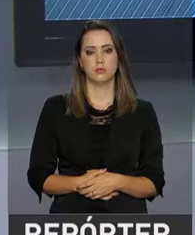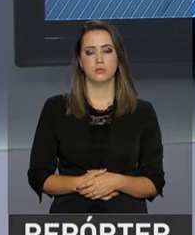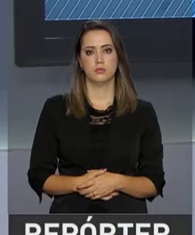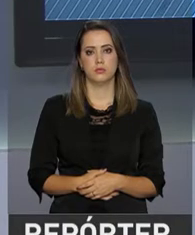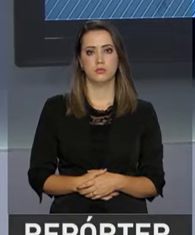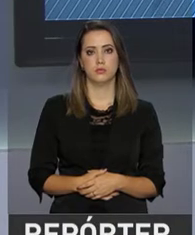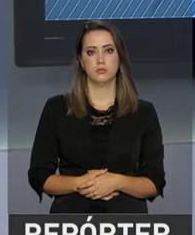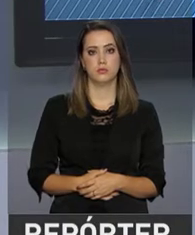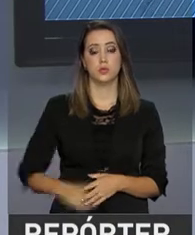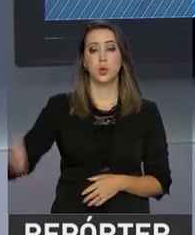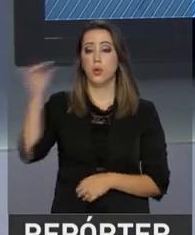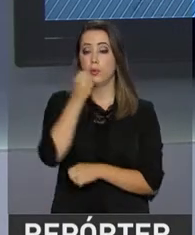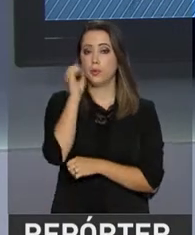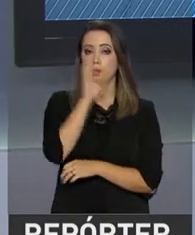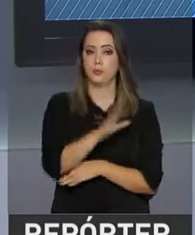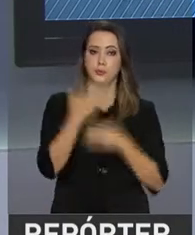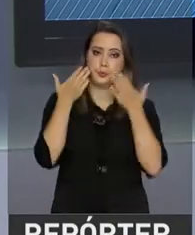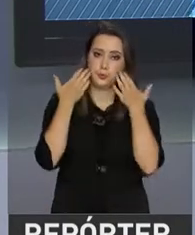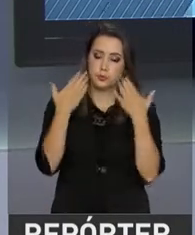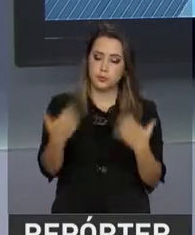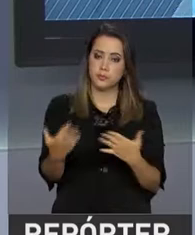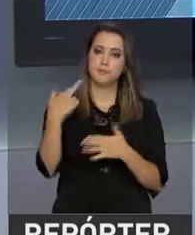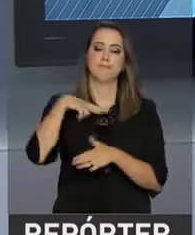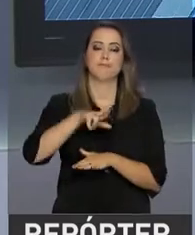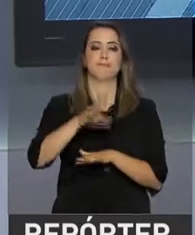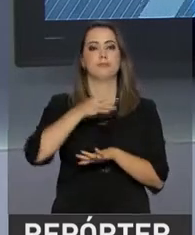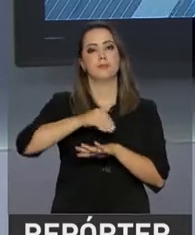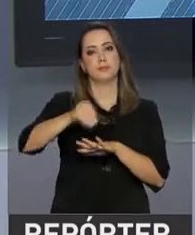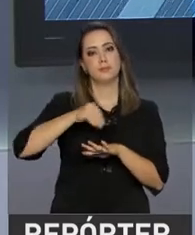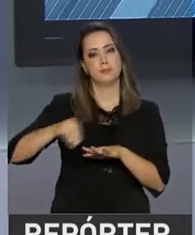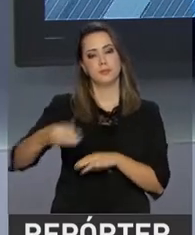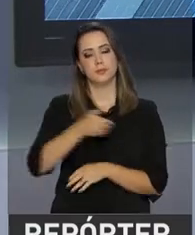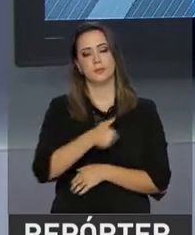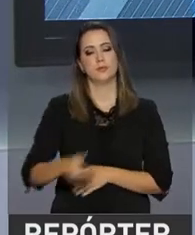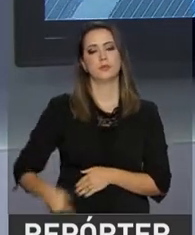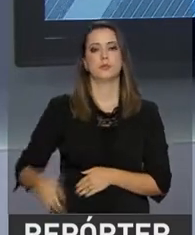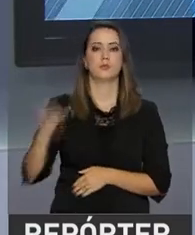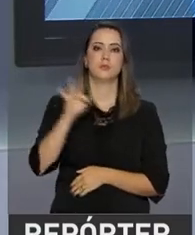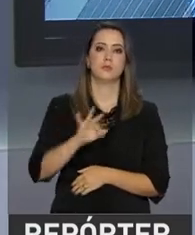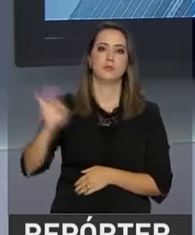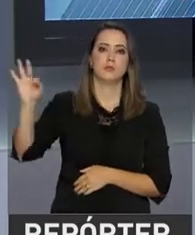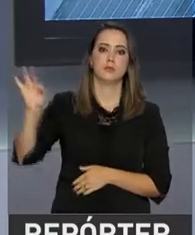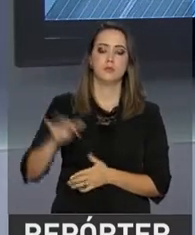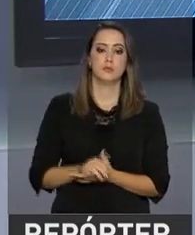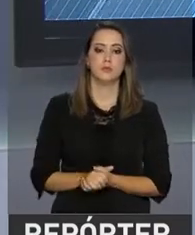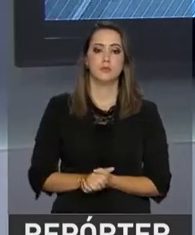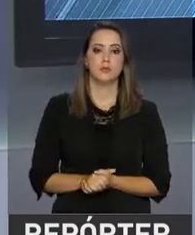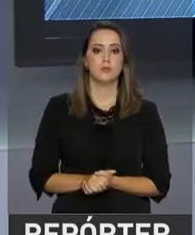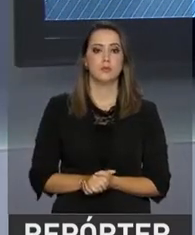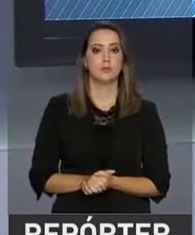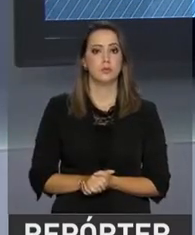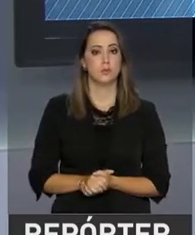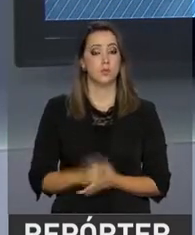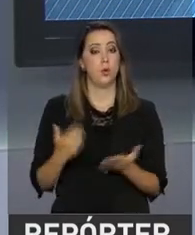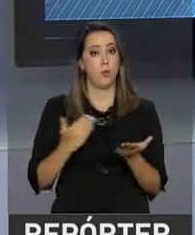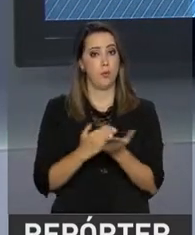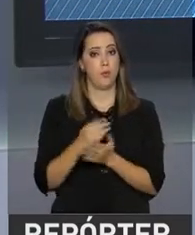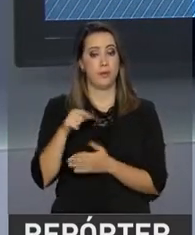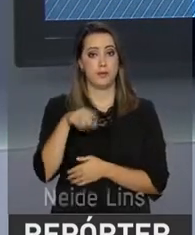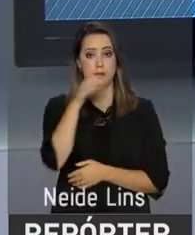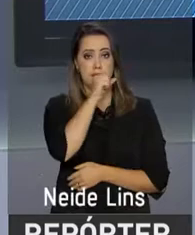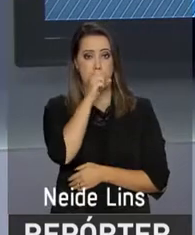olá boa tarde no ar mais uma edição do repórter nbr com as notícias do governo federal entra em vigor neste